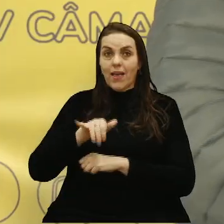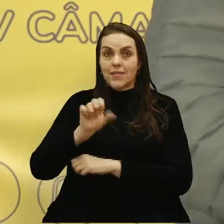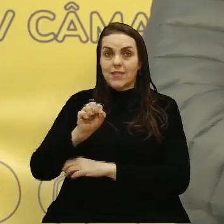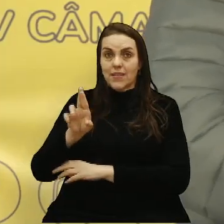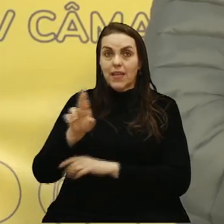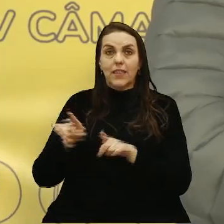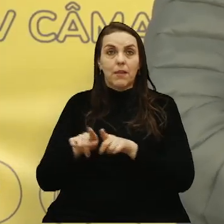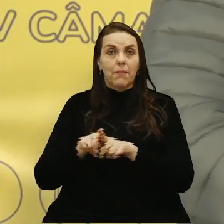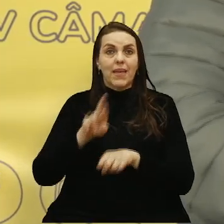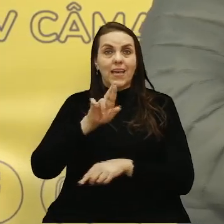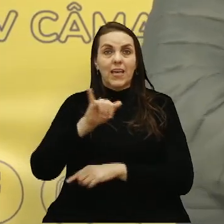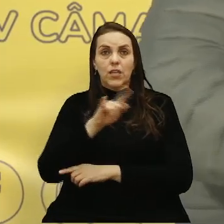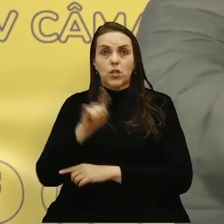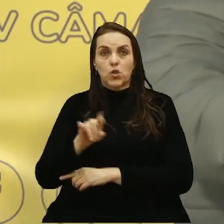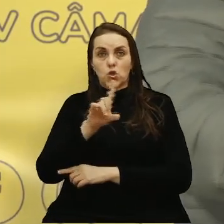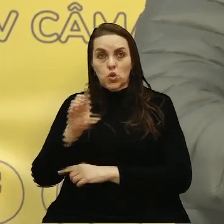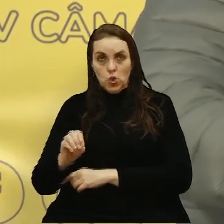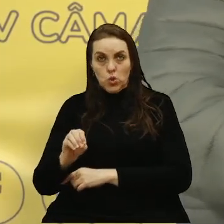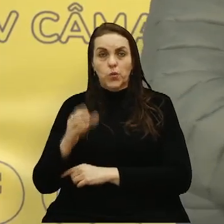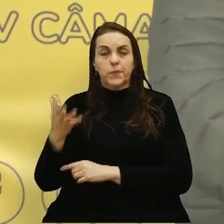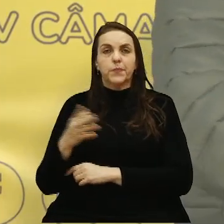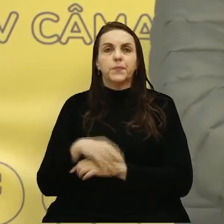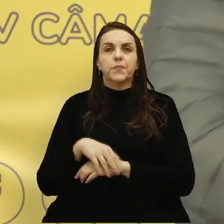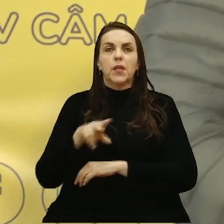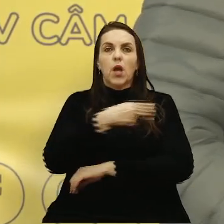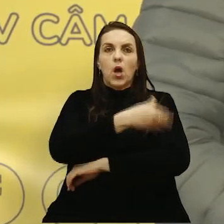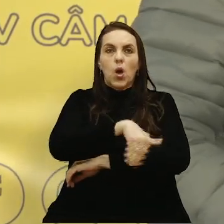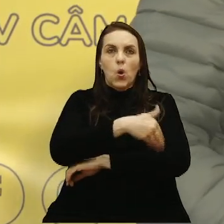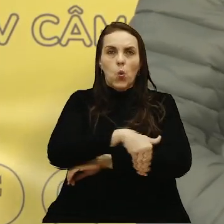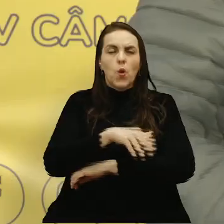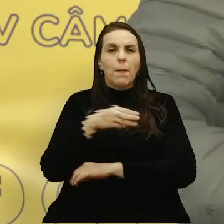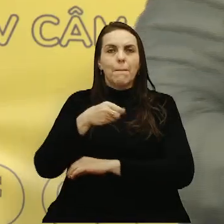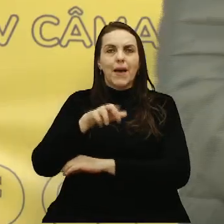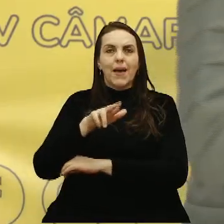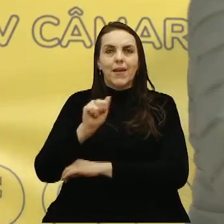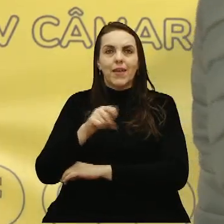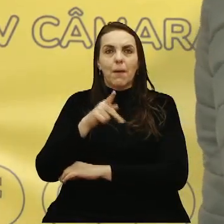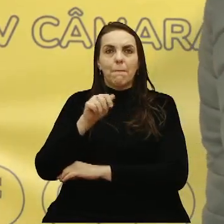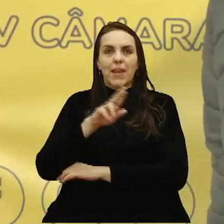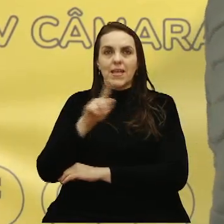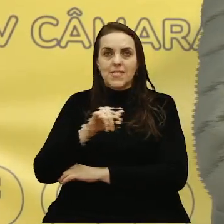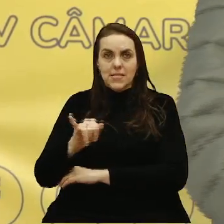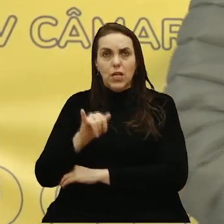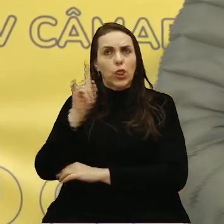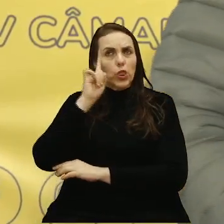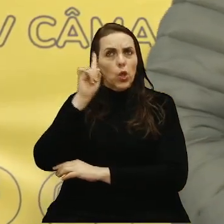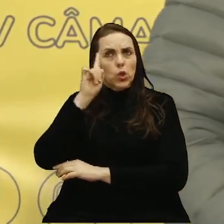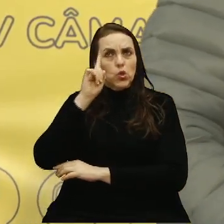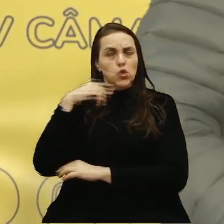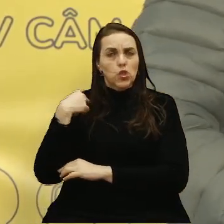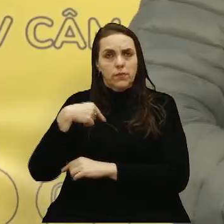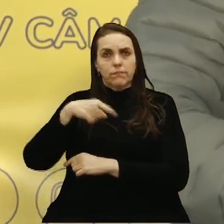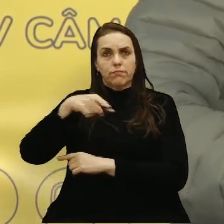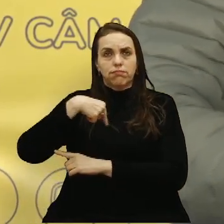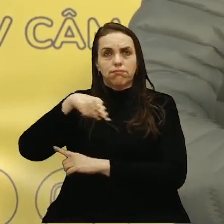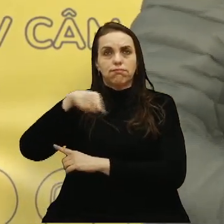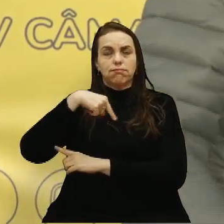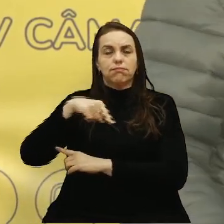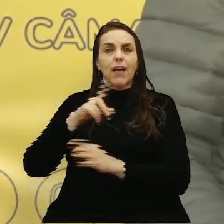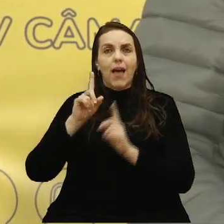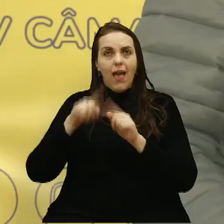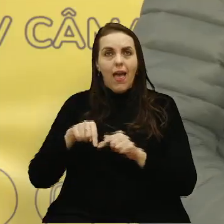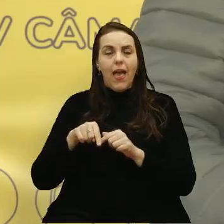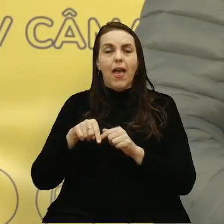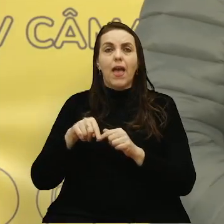Risso. Na rua Maria Preze ali, que o senhor falou que passa diariamente, né? Naquele ponto, que é